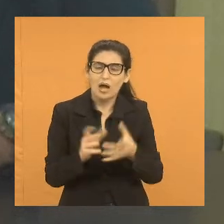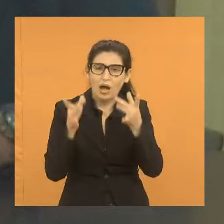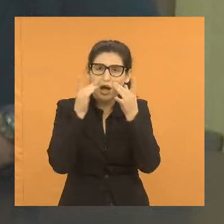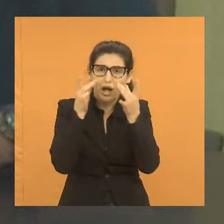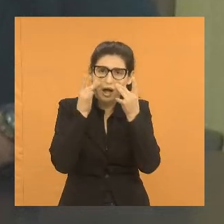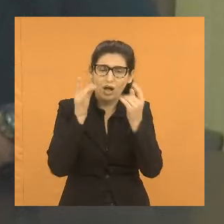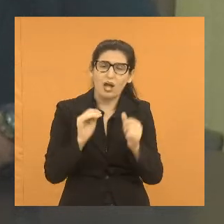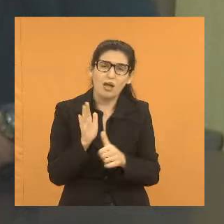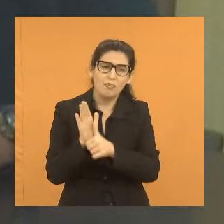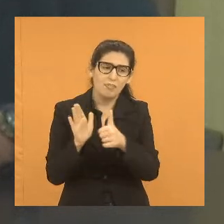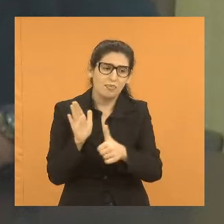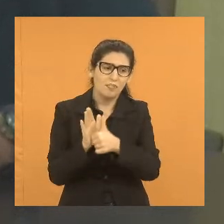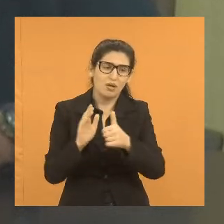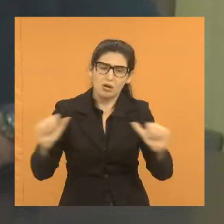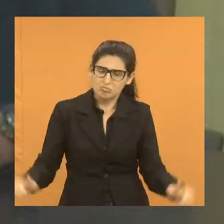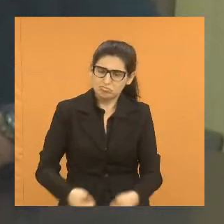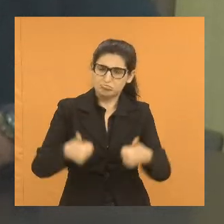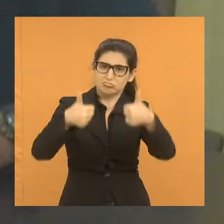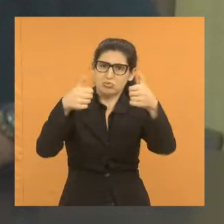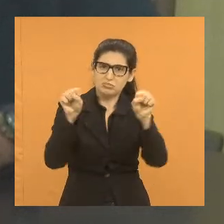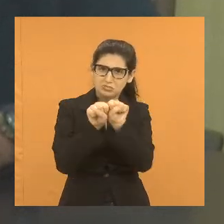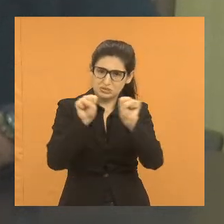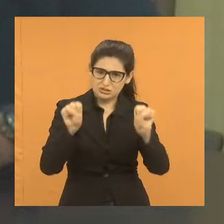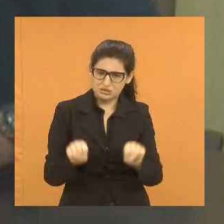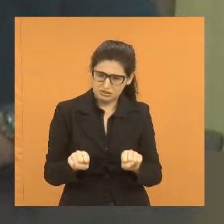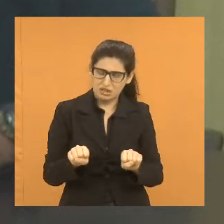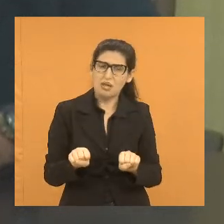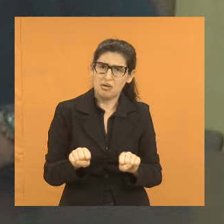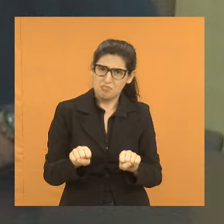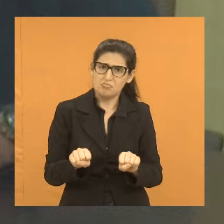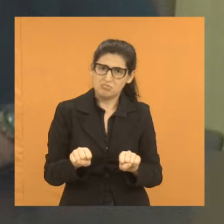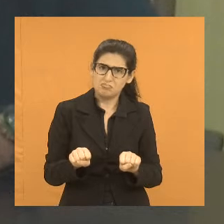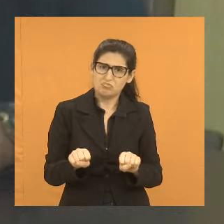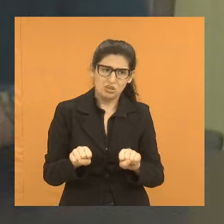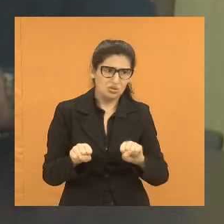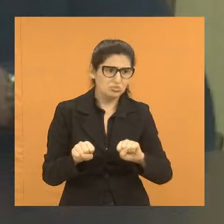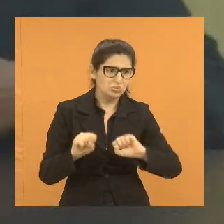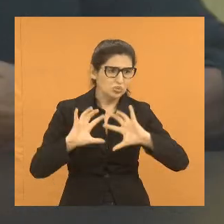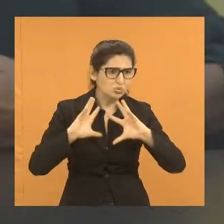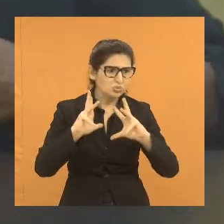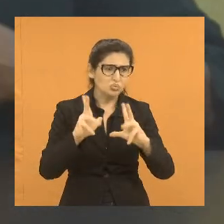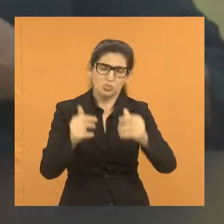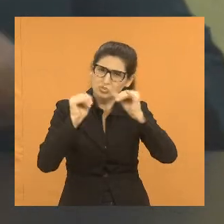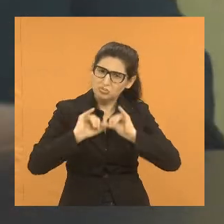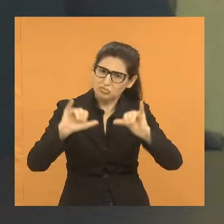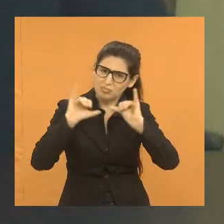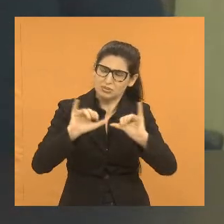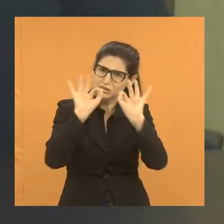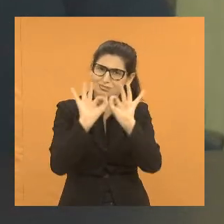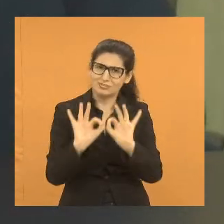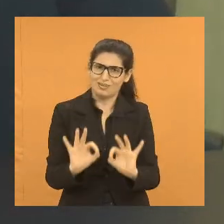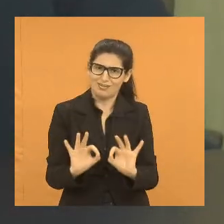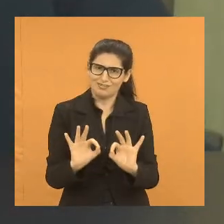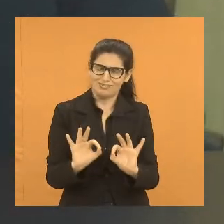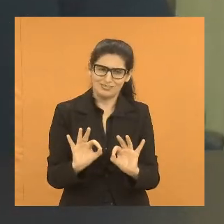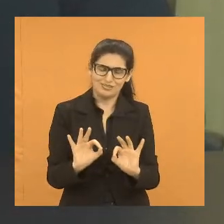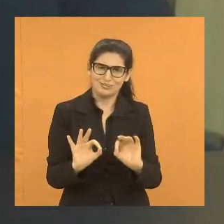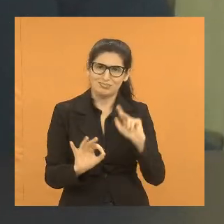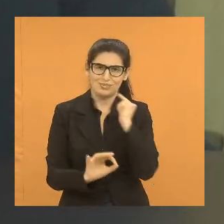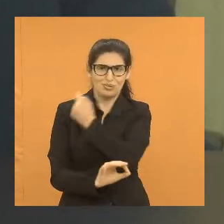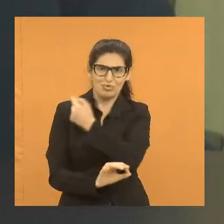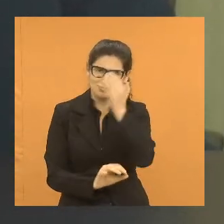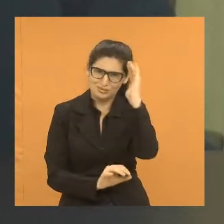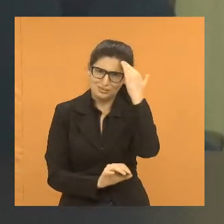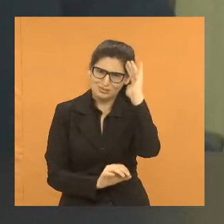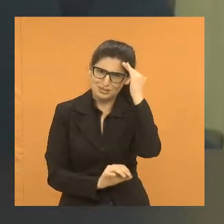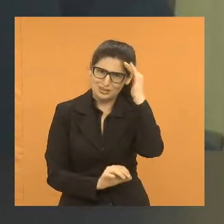primeiro, a eficiência do sistema de compilar as informações para a gente conseguir ver e entender a